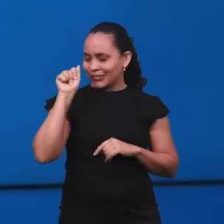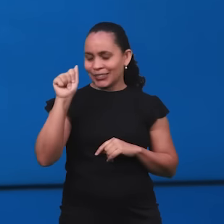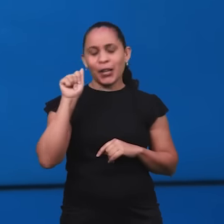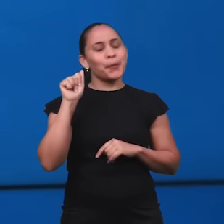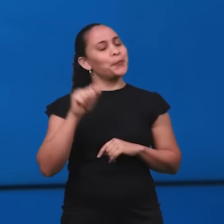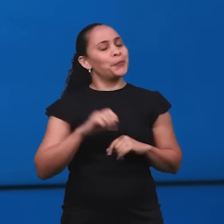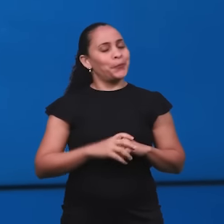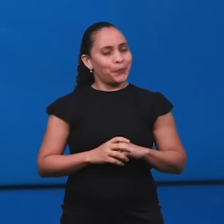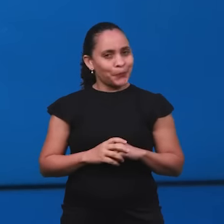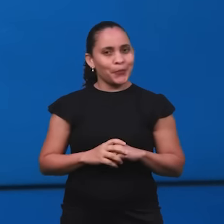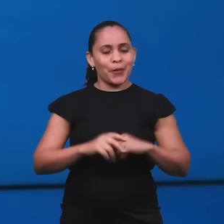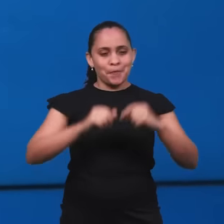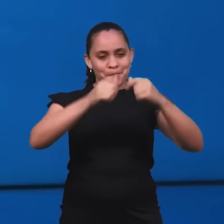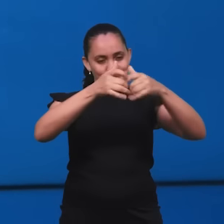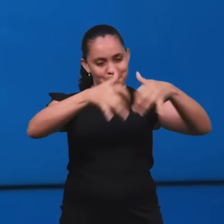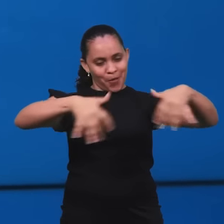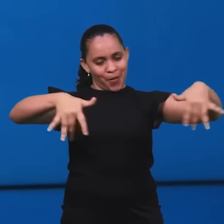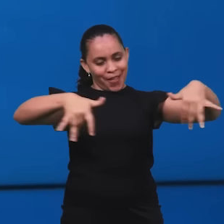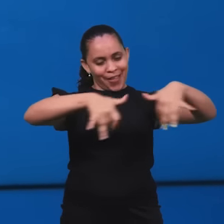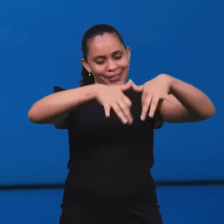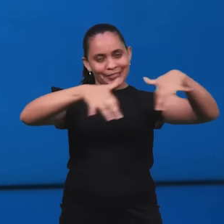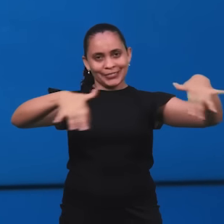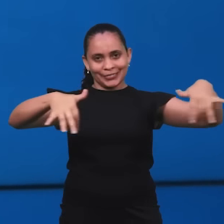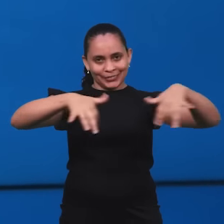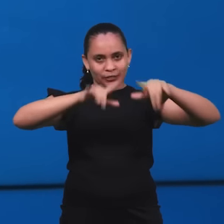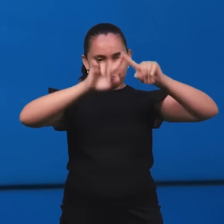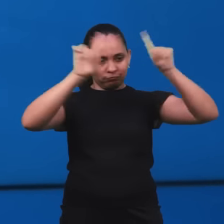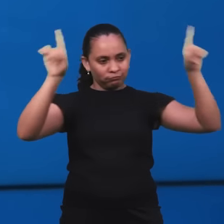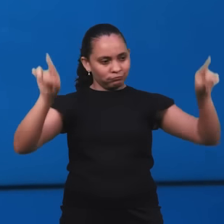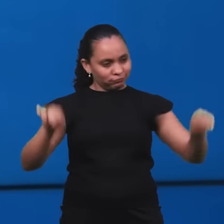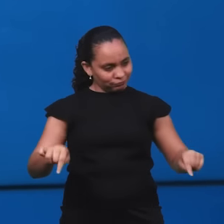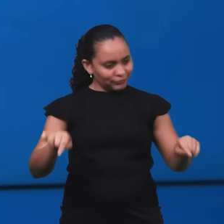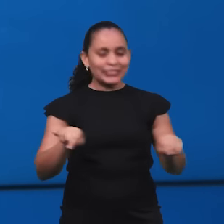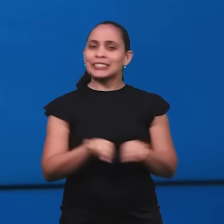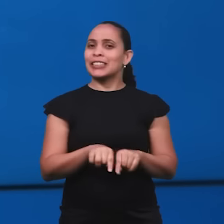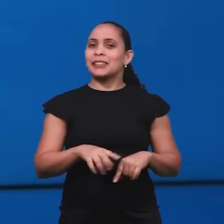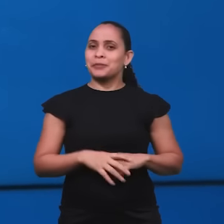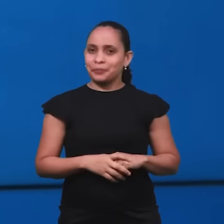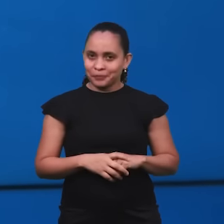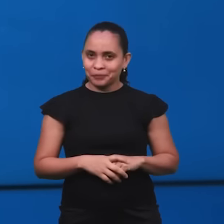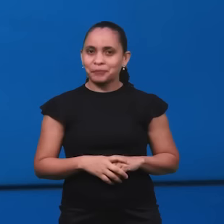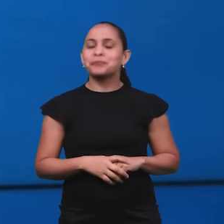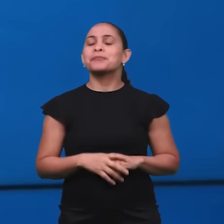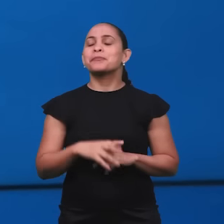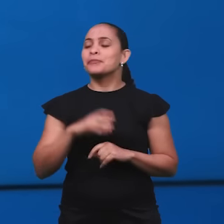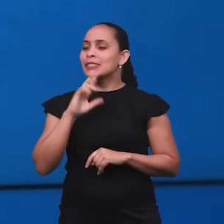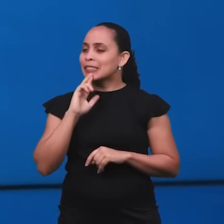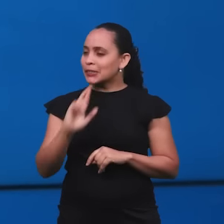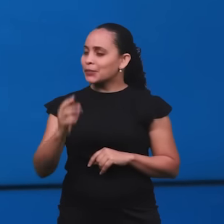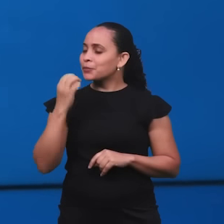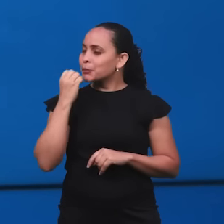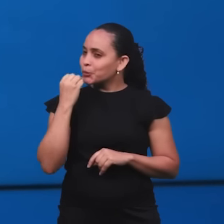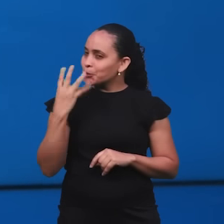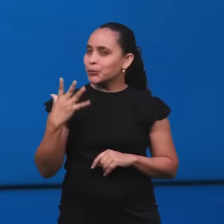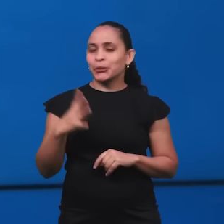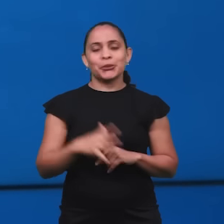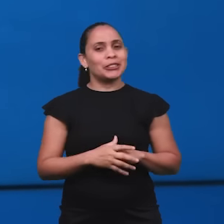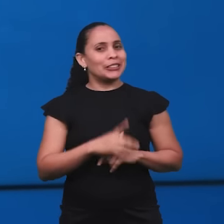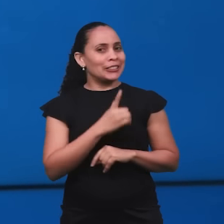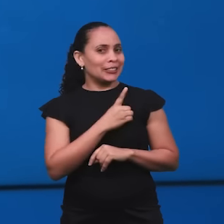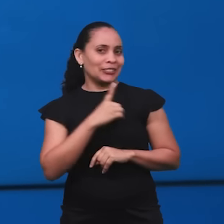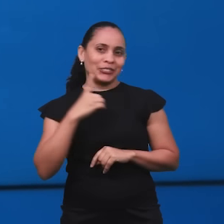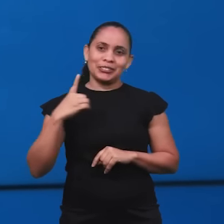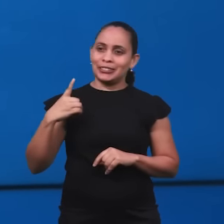a questão da porta possuir essa medida. Muito boa a resposta aqui do nosso irmão